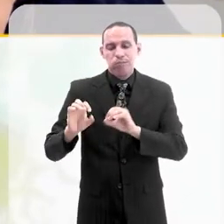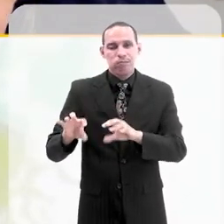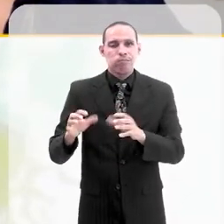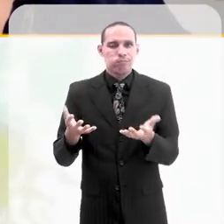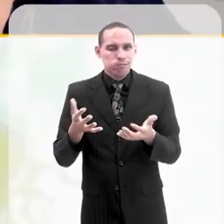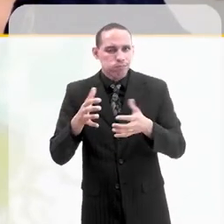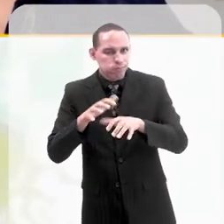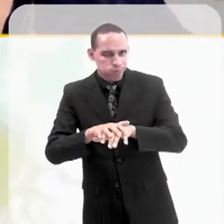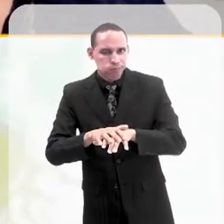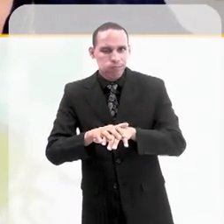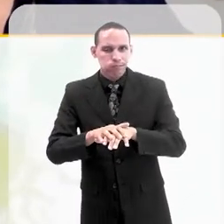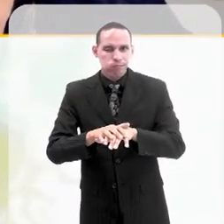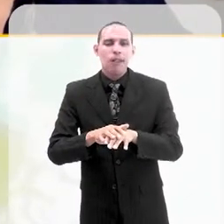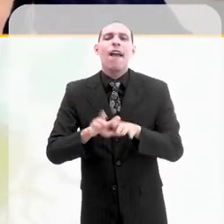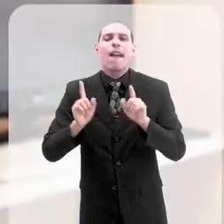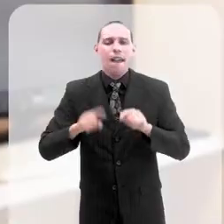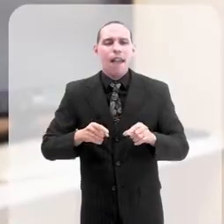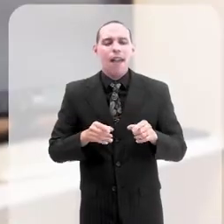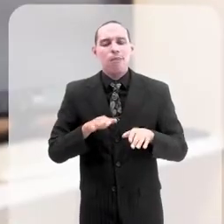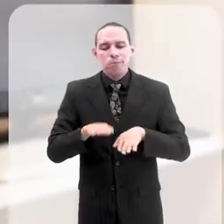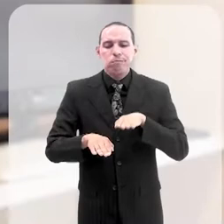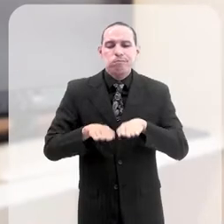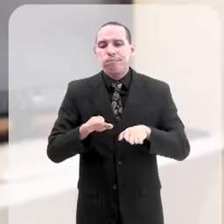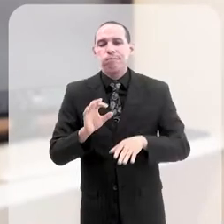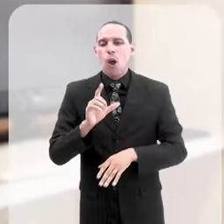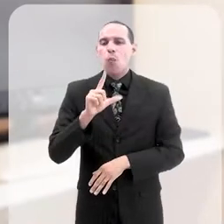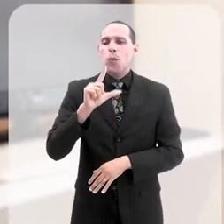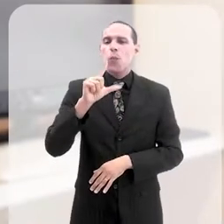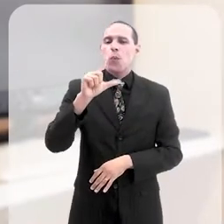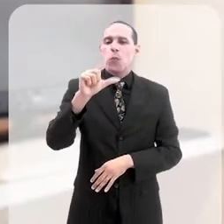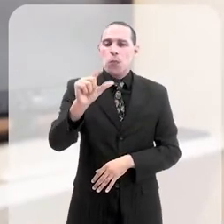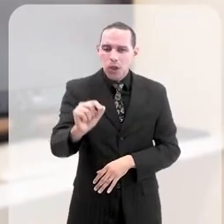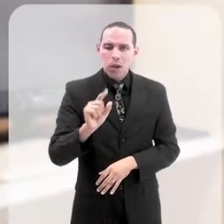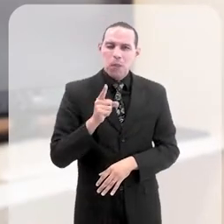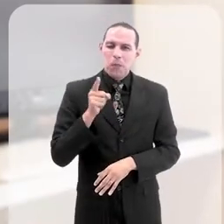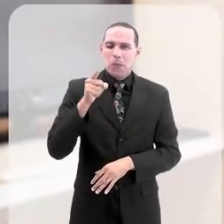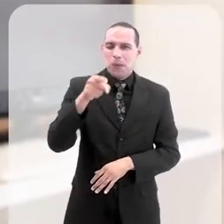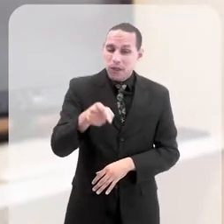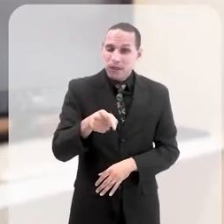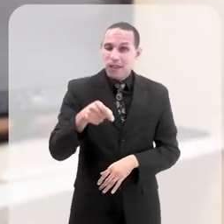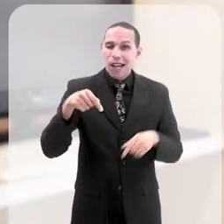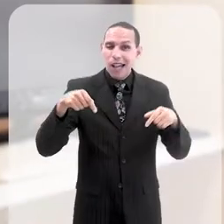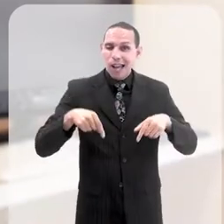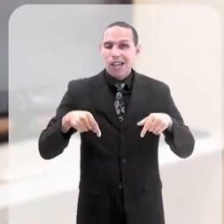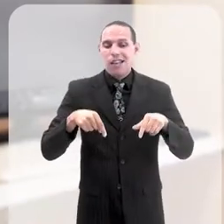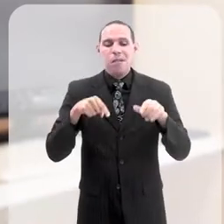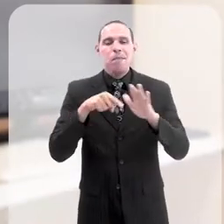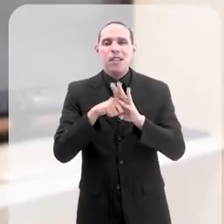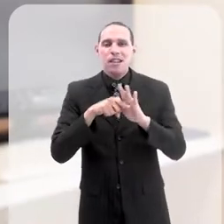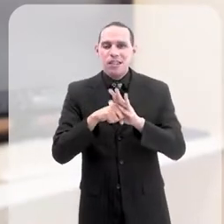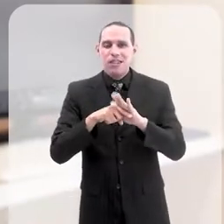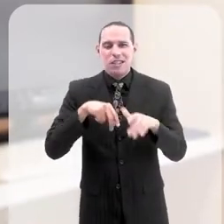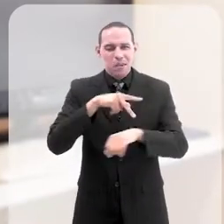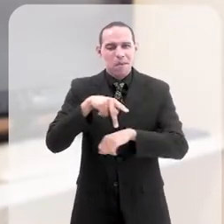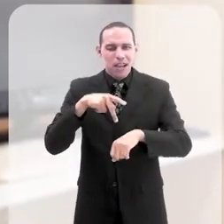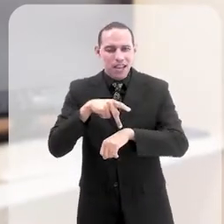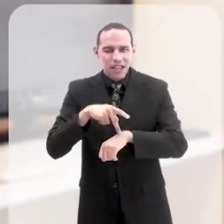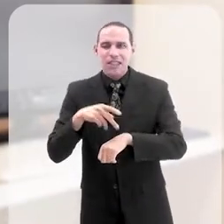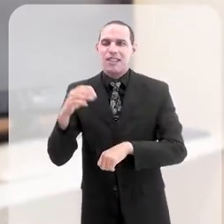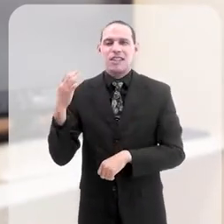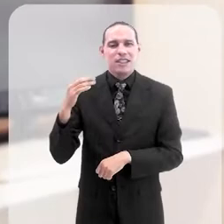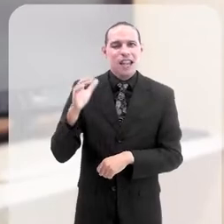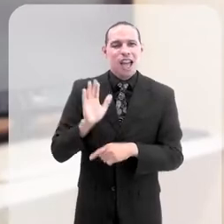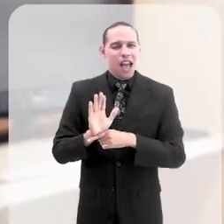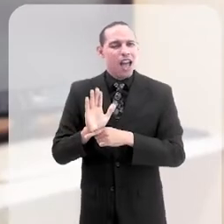longe disso, é uma caminhada longa. Como a pesquisa, no momento que a gente fala muito em ciência no país, como a pesquisa ela